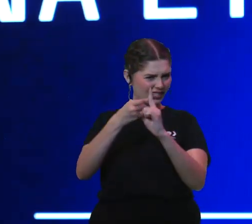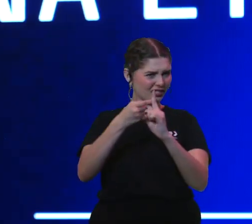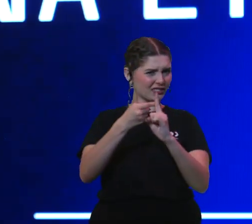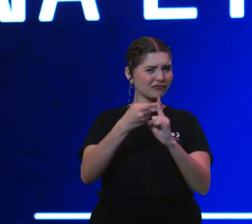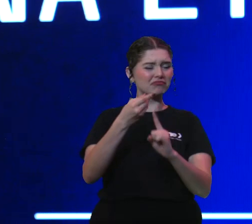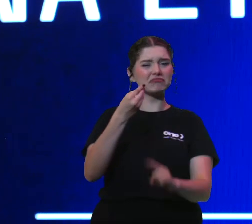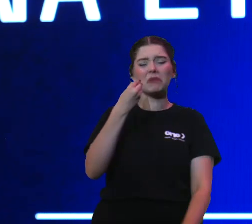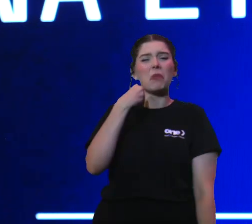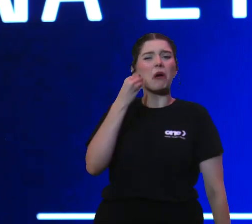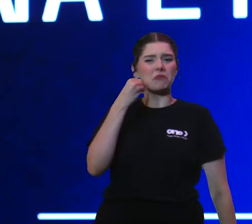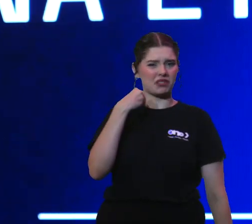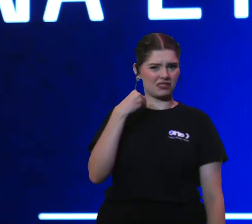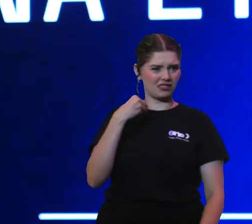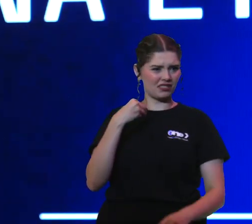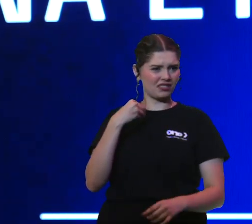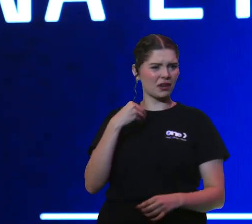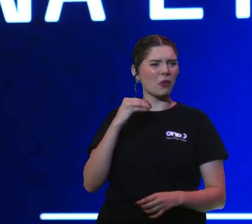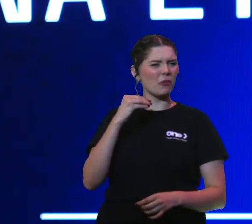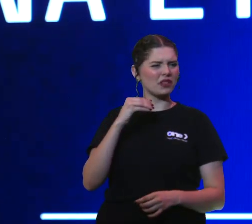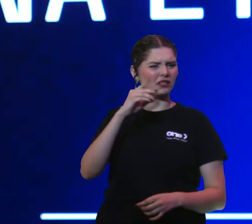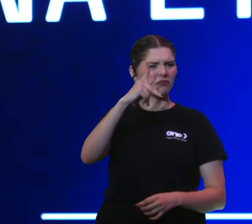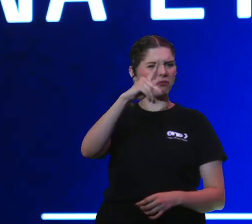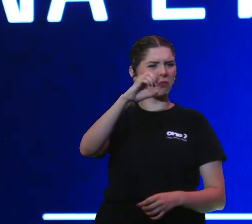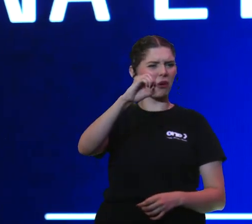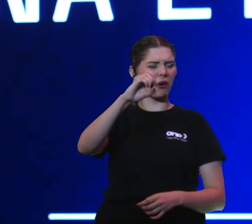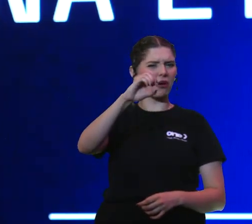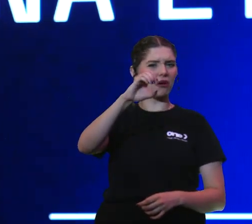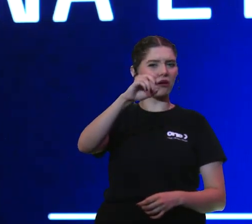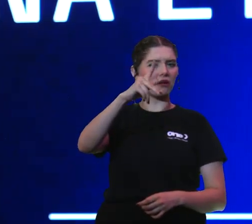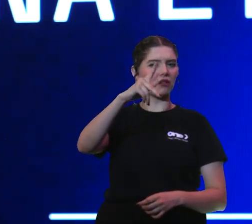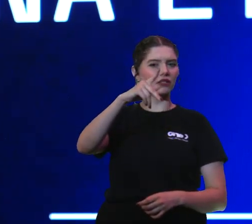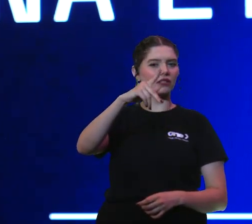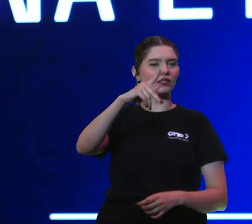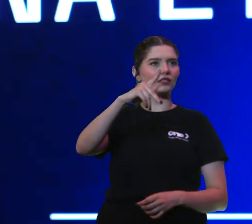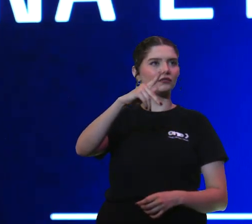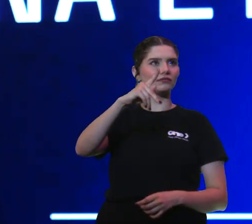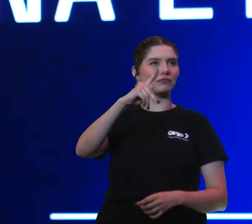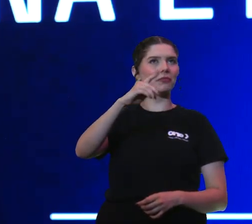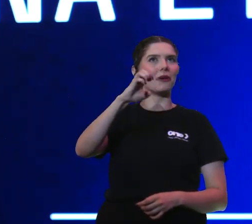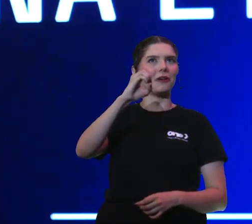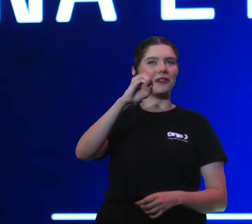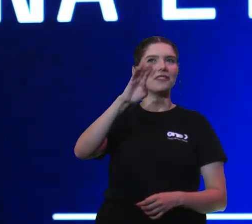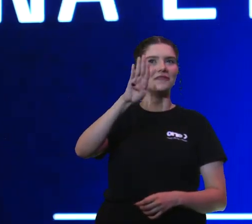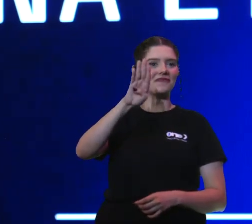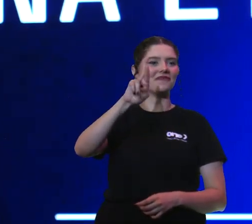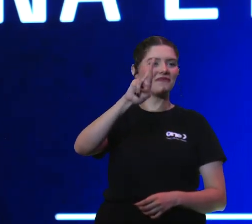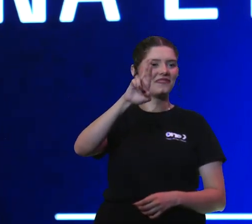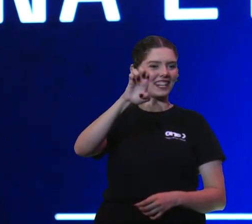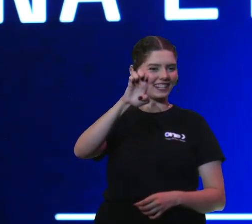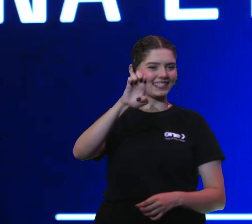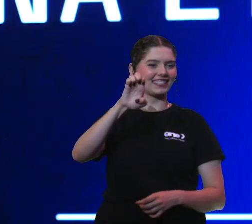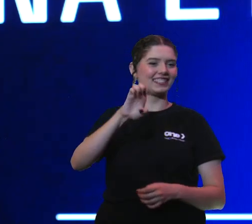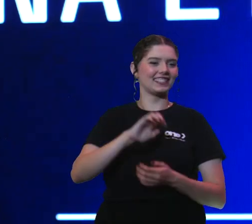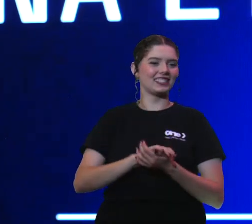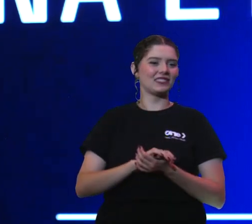daquele lugar são pobres, espiritualmente falando. Como é que eu compro algo se não tem recurso?